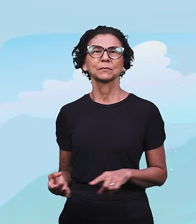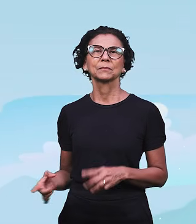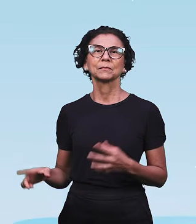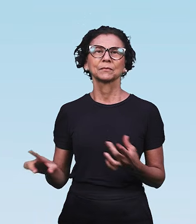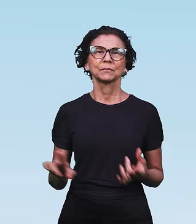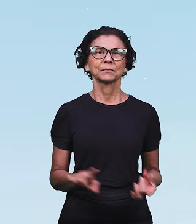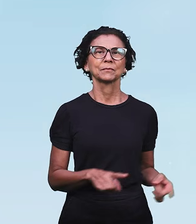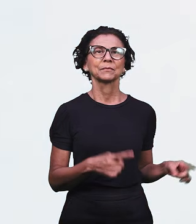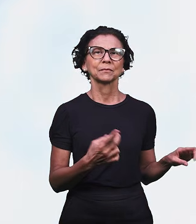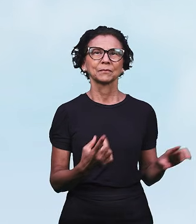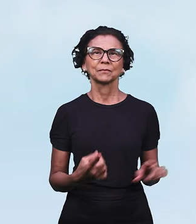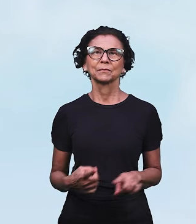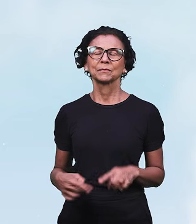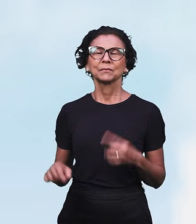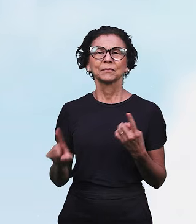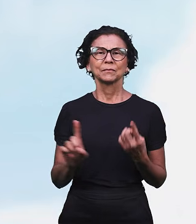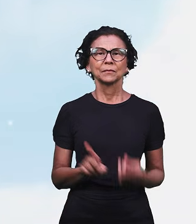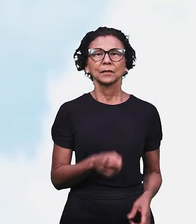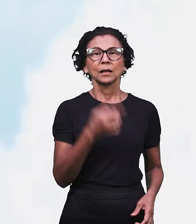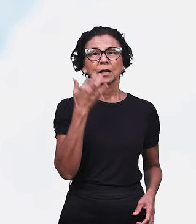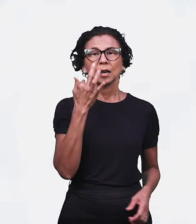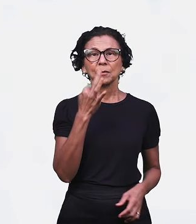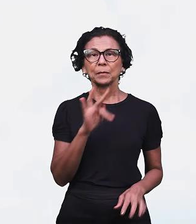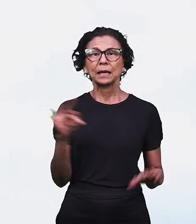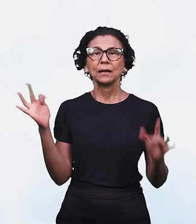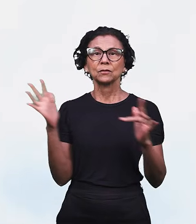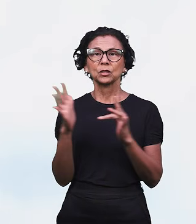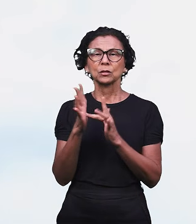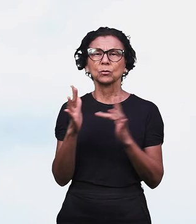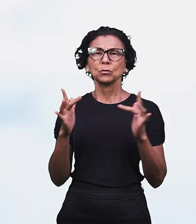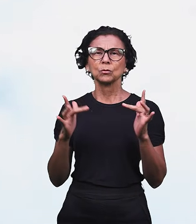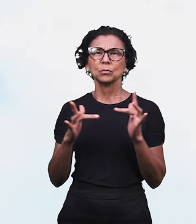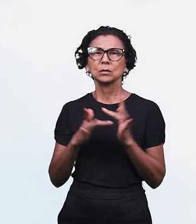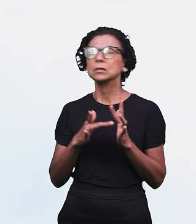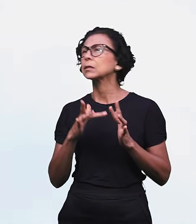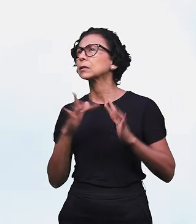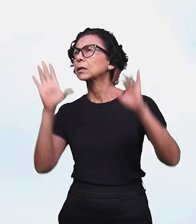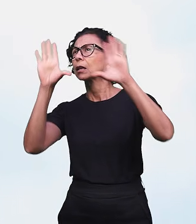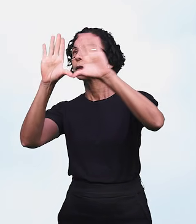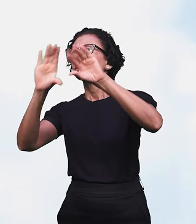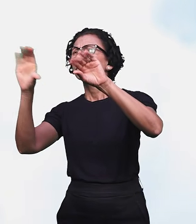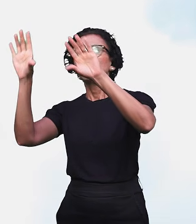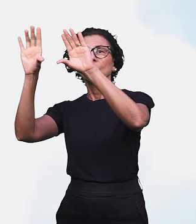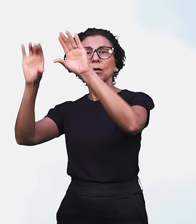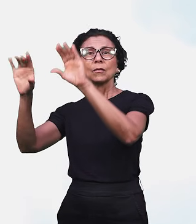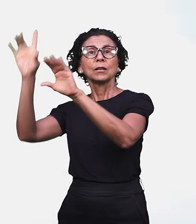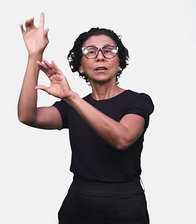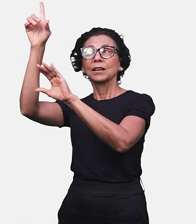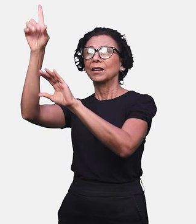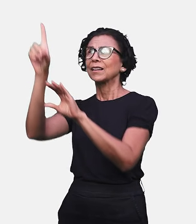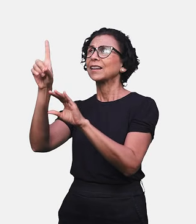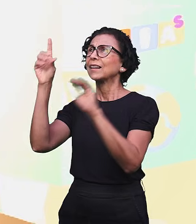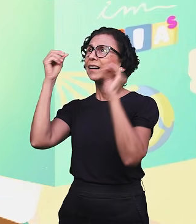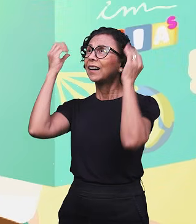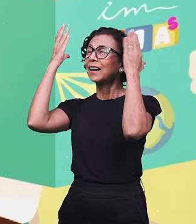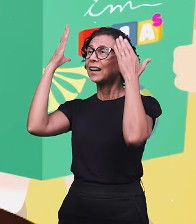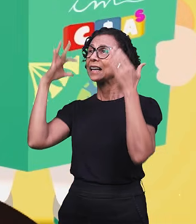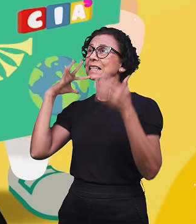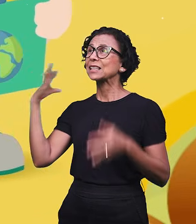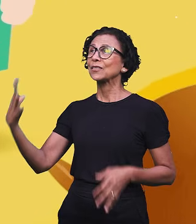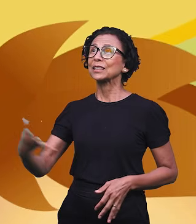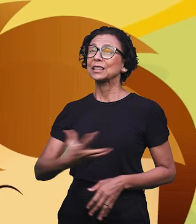Sobre as nuvens descerá nosso Rei e Salvador, com poder e